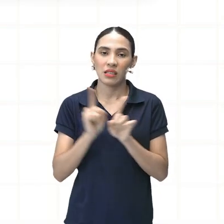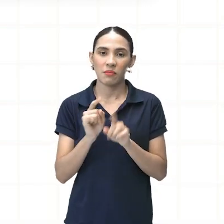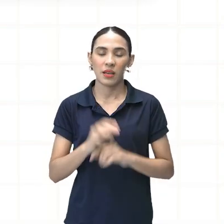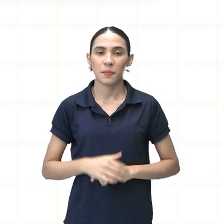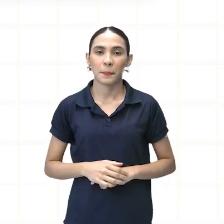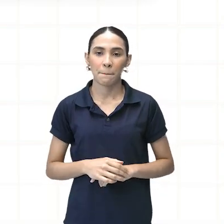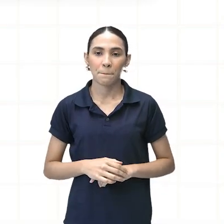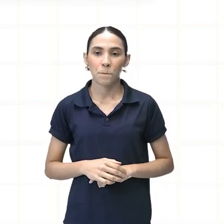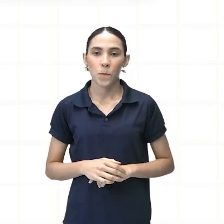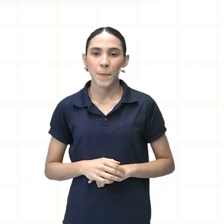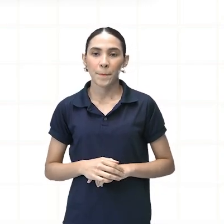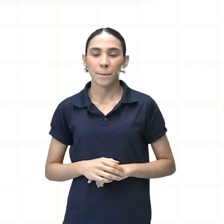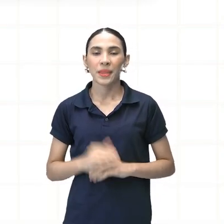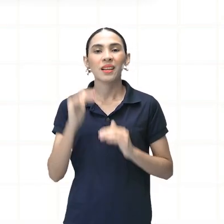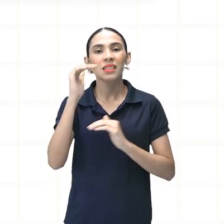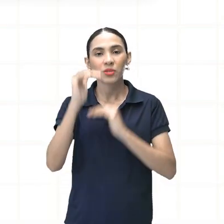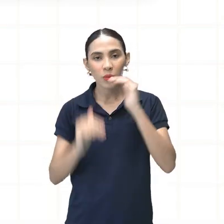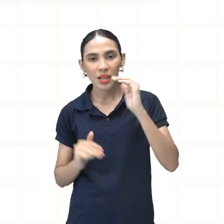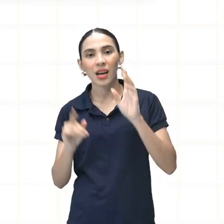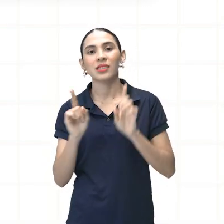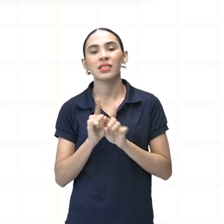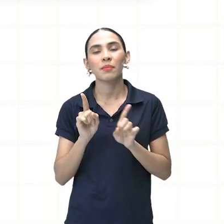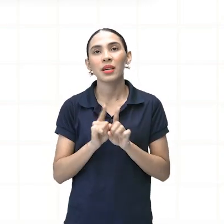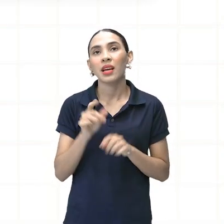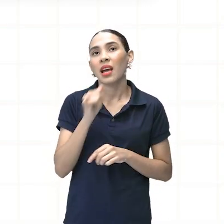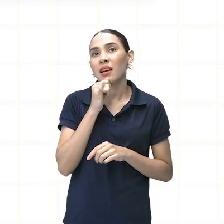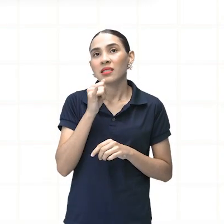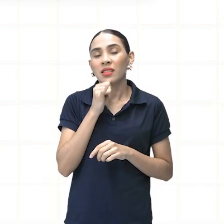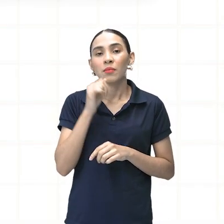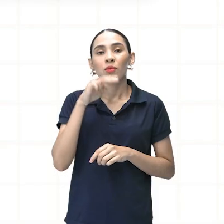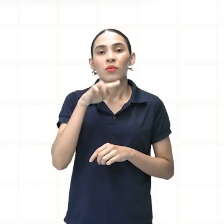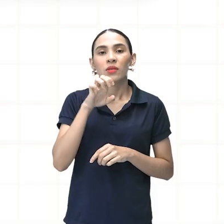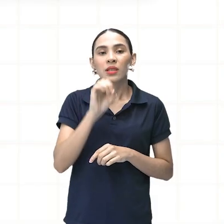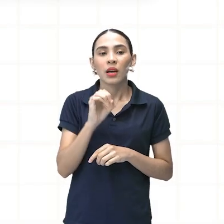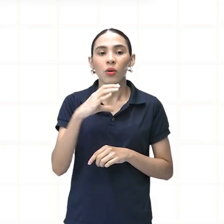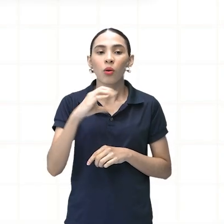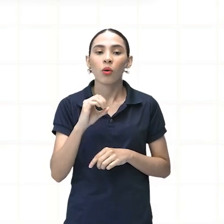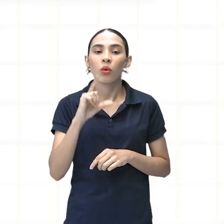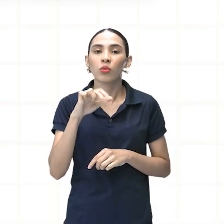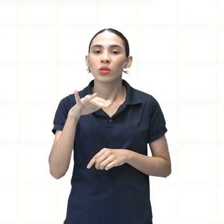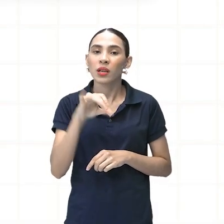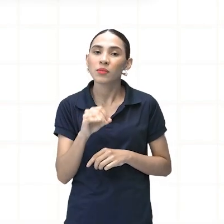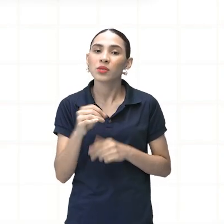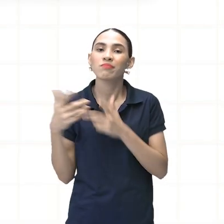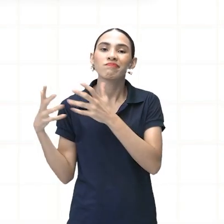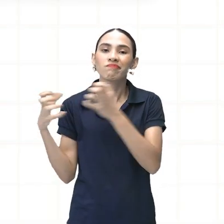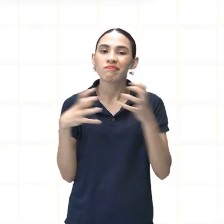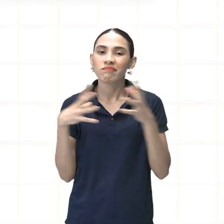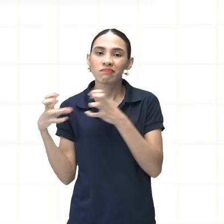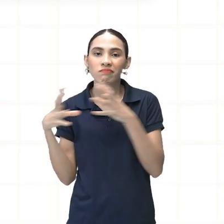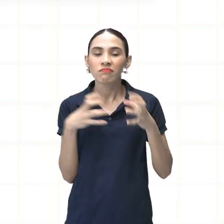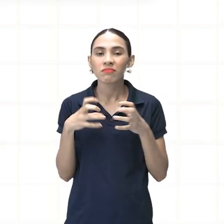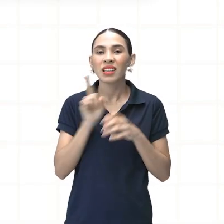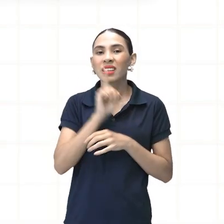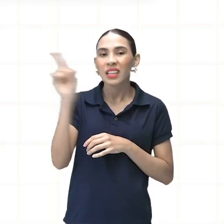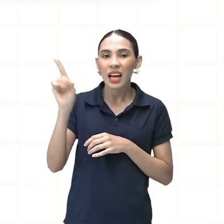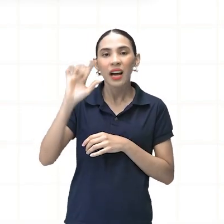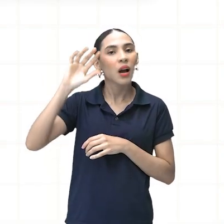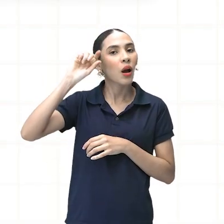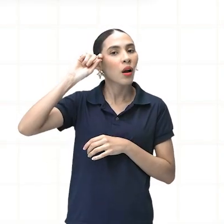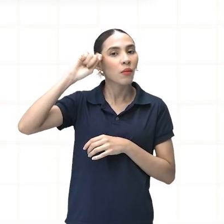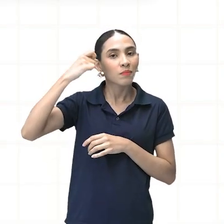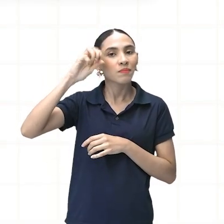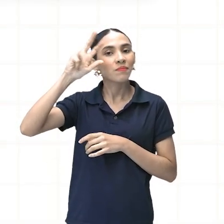né? Essas desigualdades. No caso do neocolonialismo, os conflitos, as guerras civis lá no continente